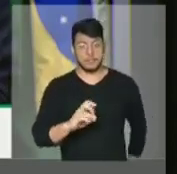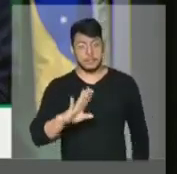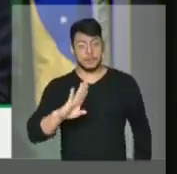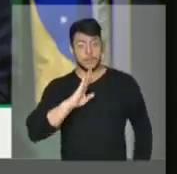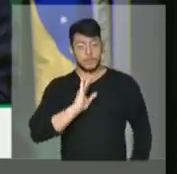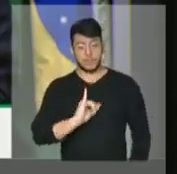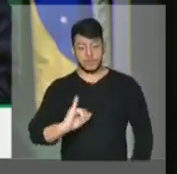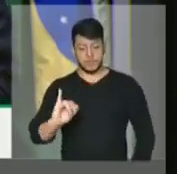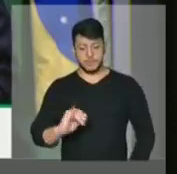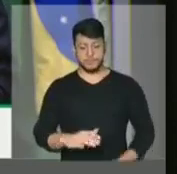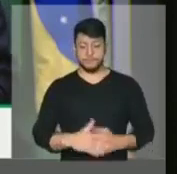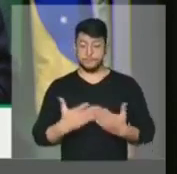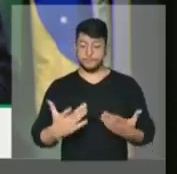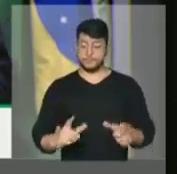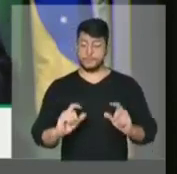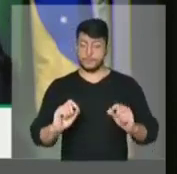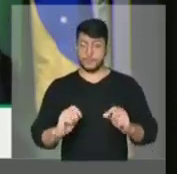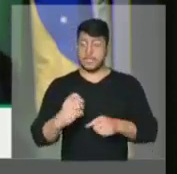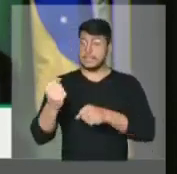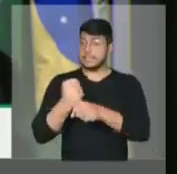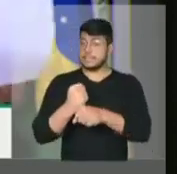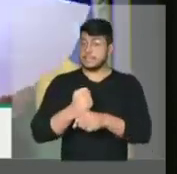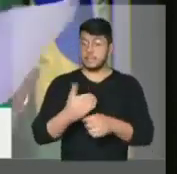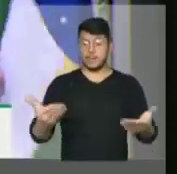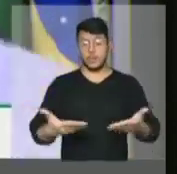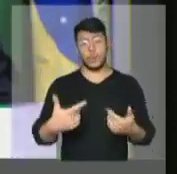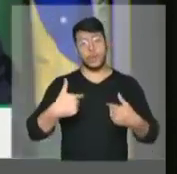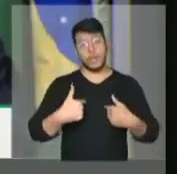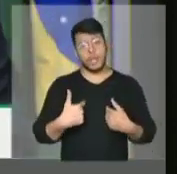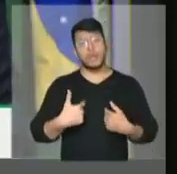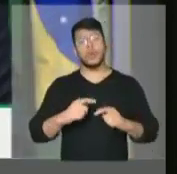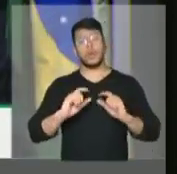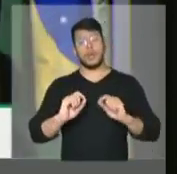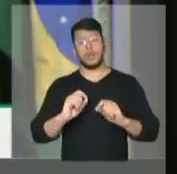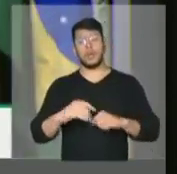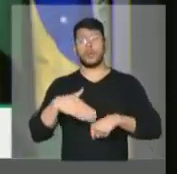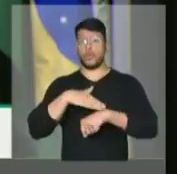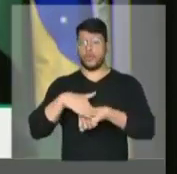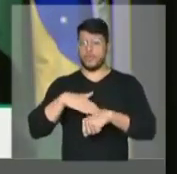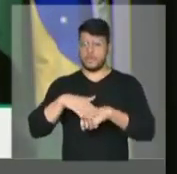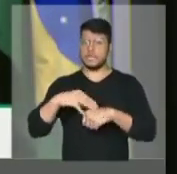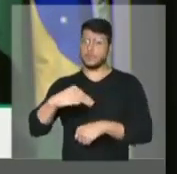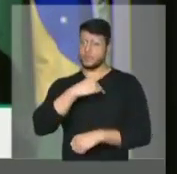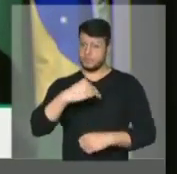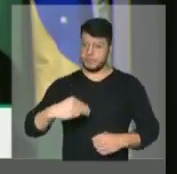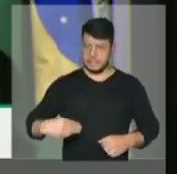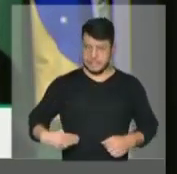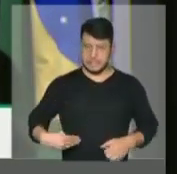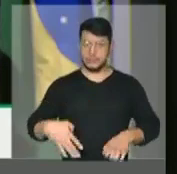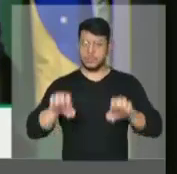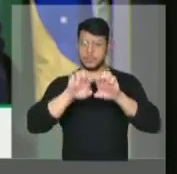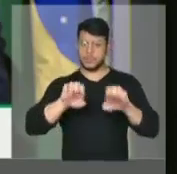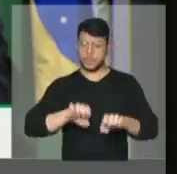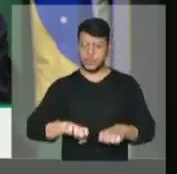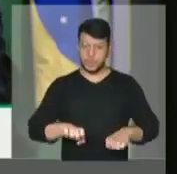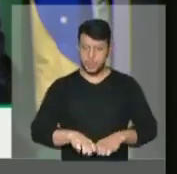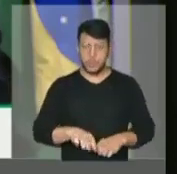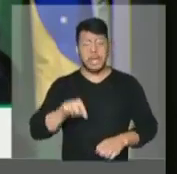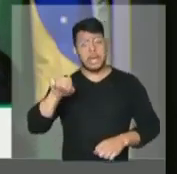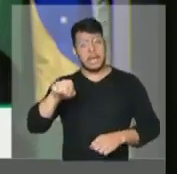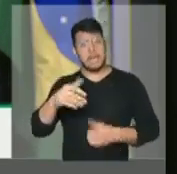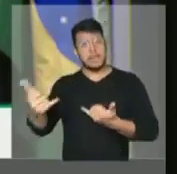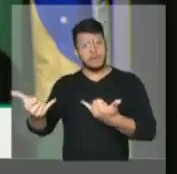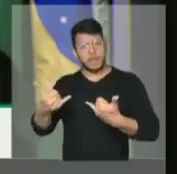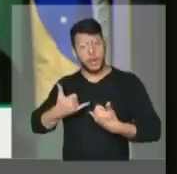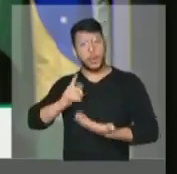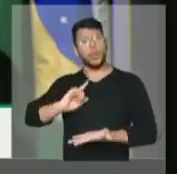da Infraestrutura e ouvi do ministro o compromisso da retomada dos trabalhos. Cobrei em